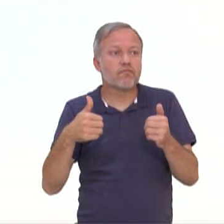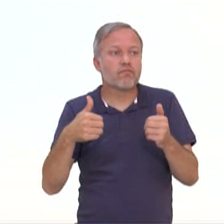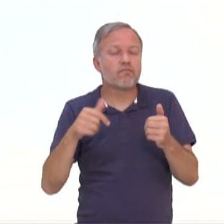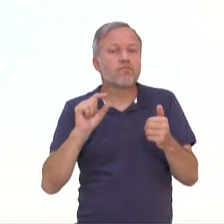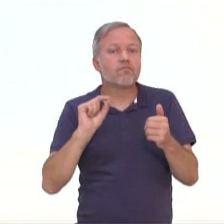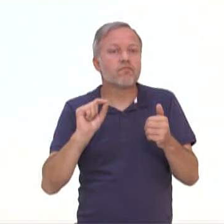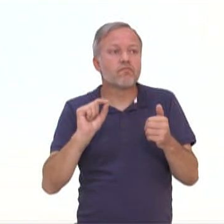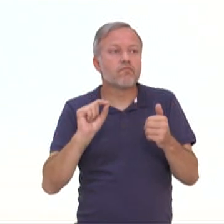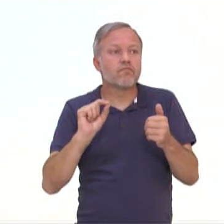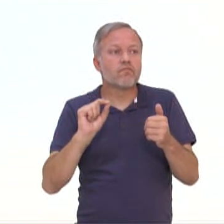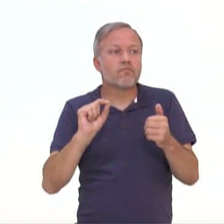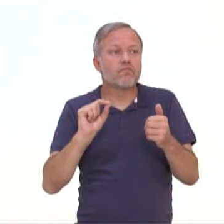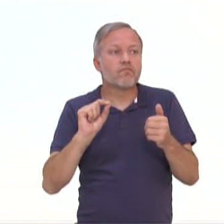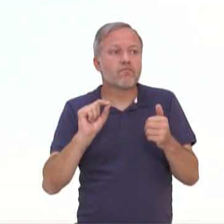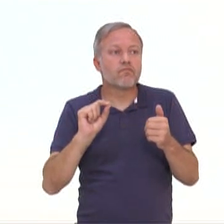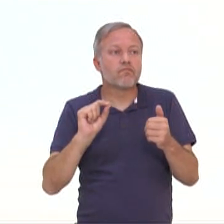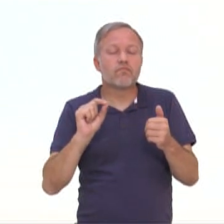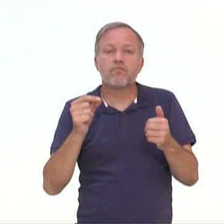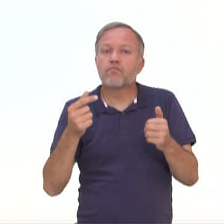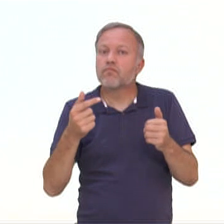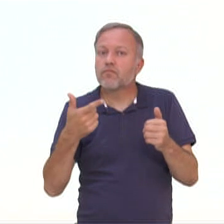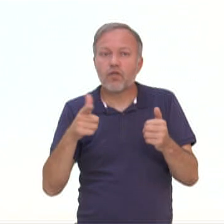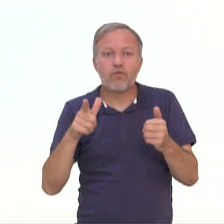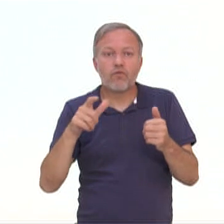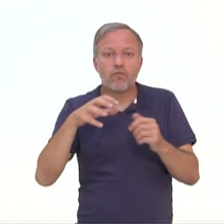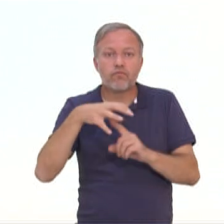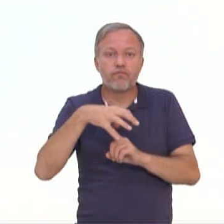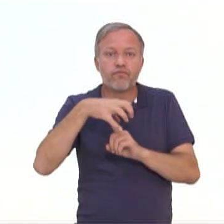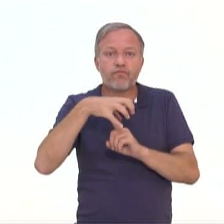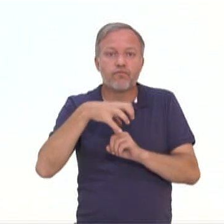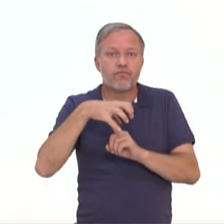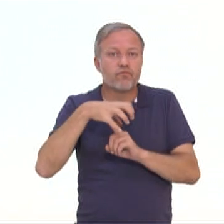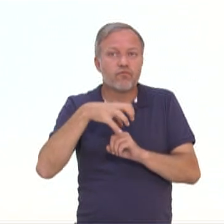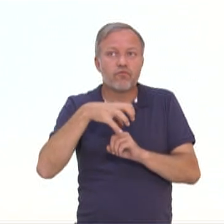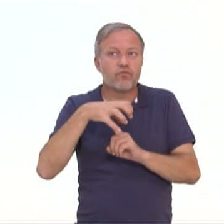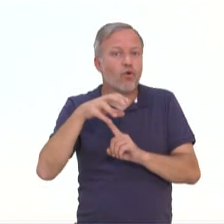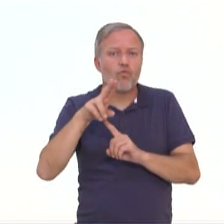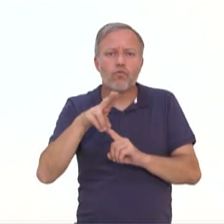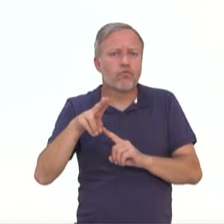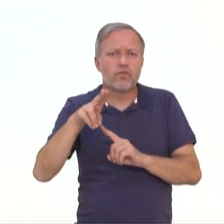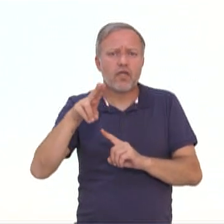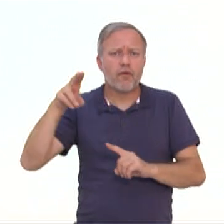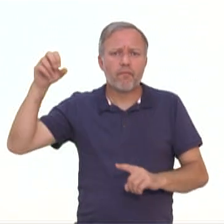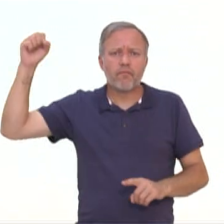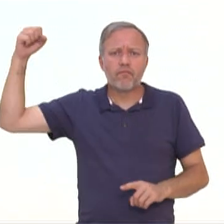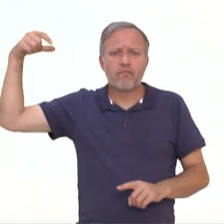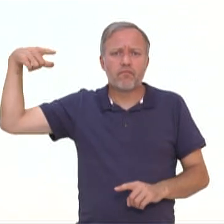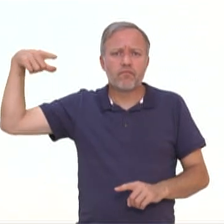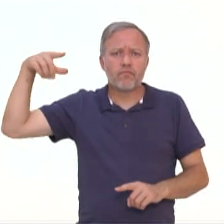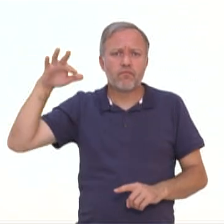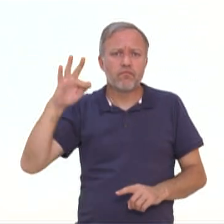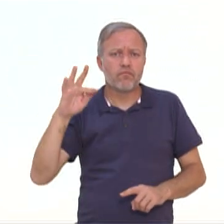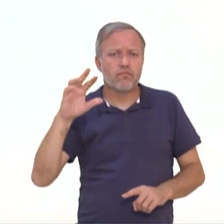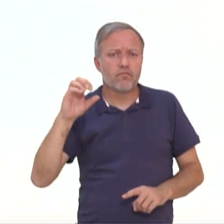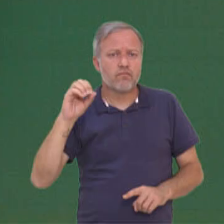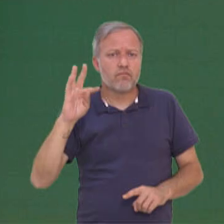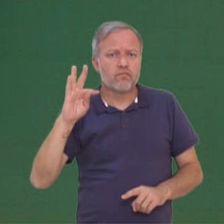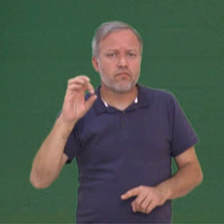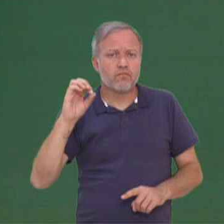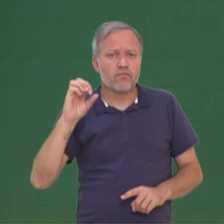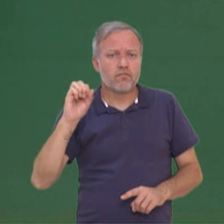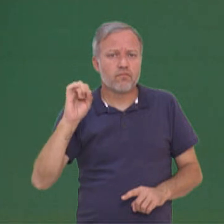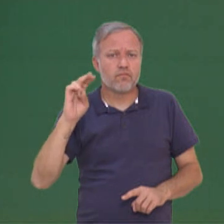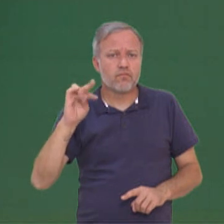classificação à parte? Fungos não realizam fotossíntese. Então isso difere eles das plantas, certo? Você pode pôr